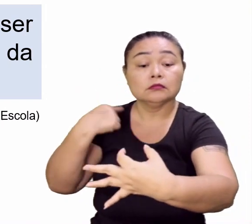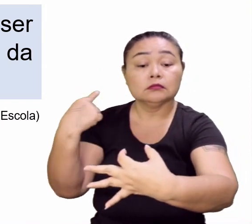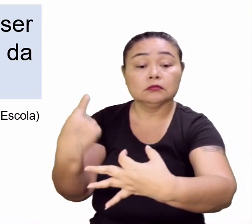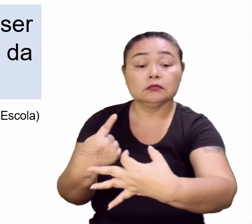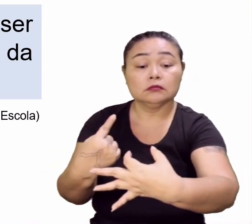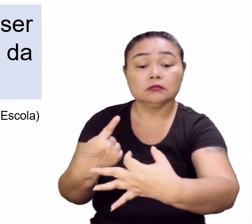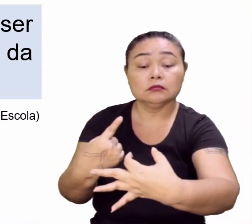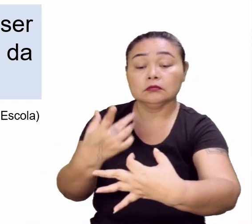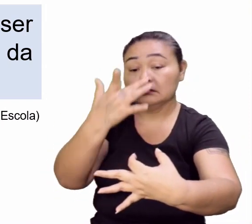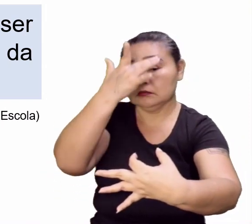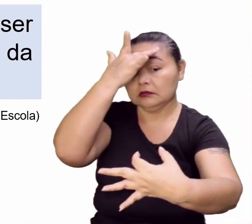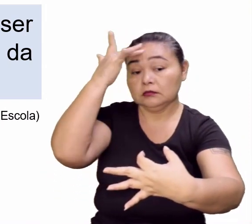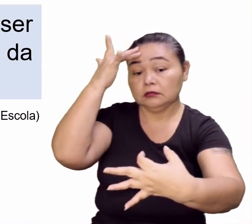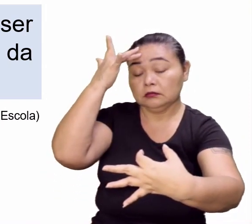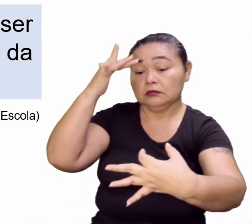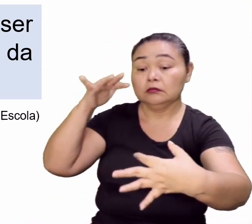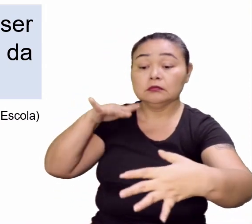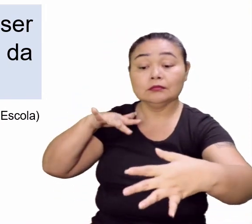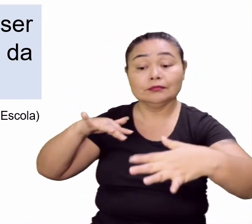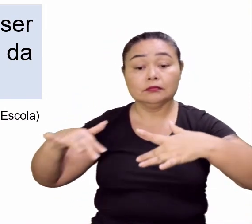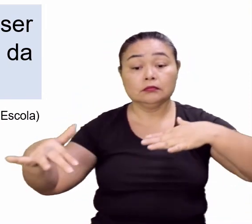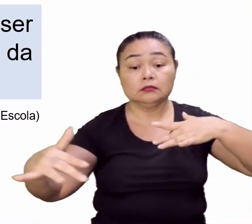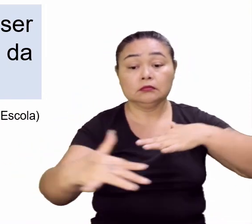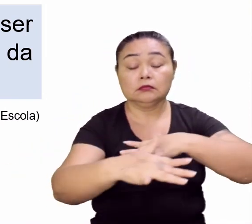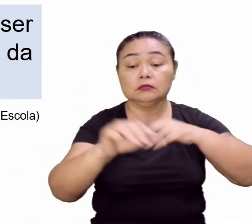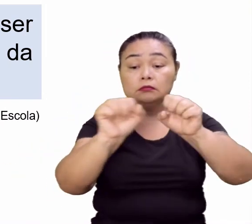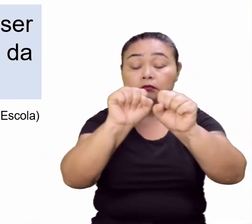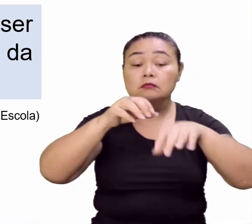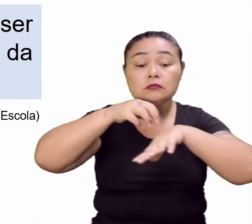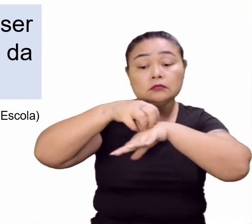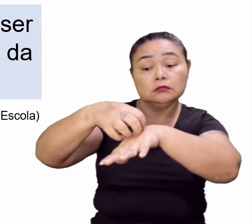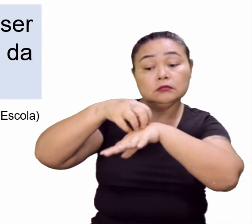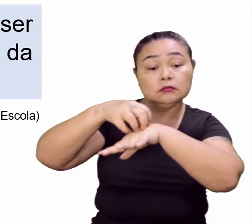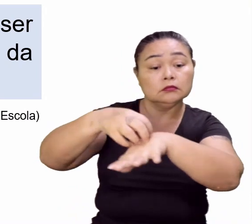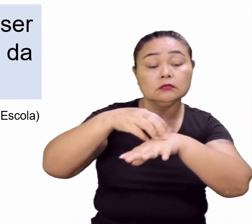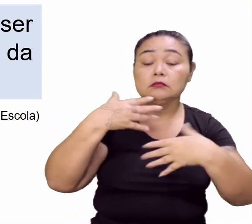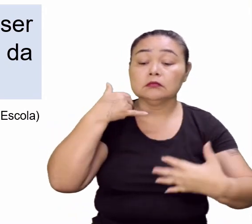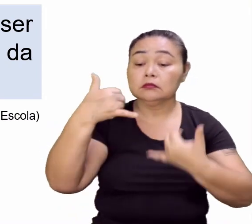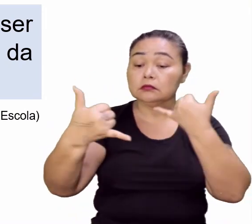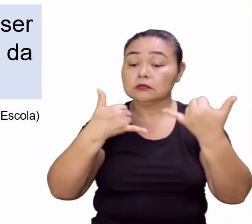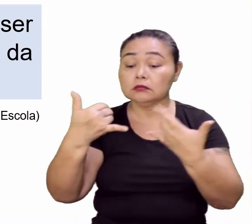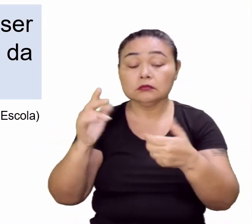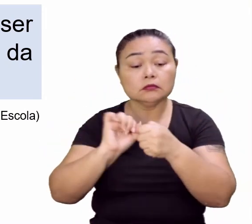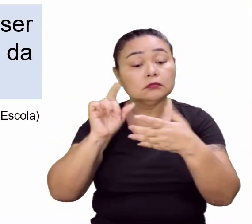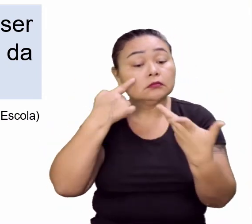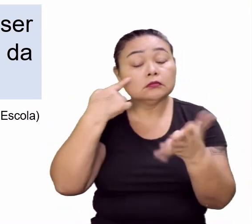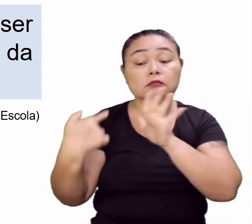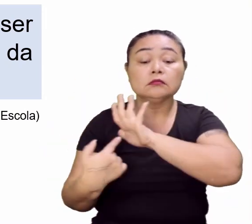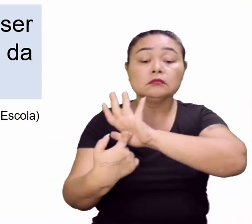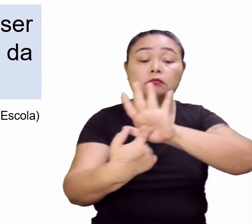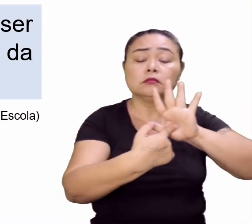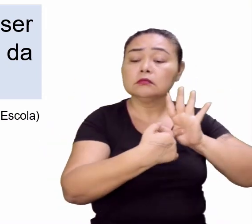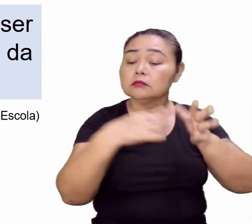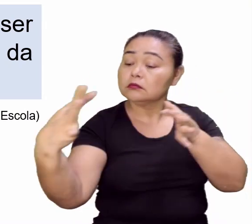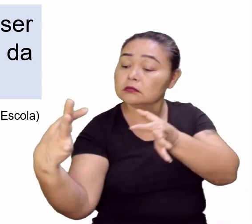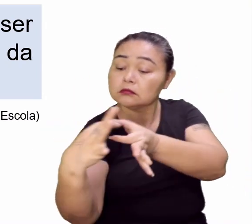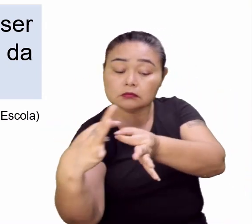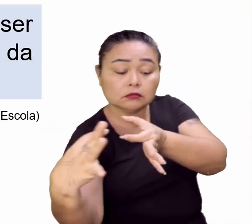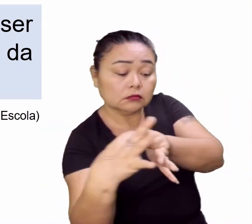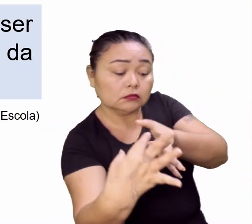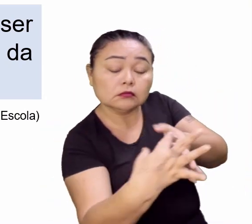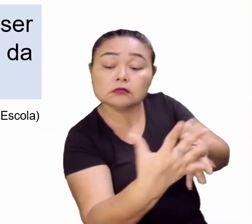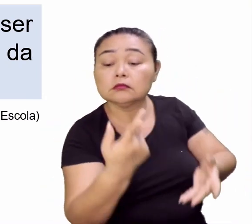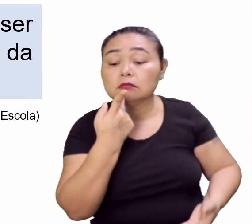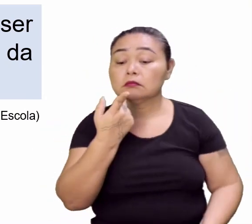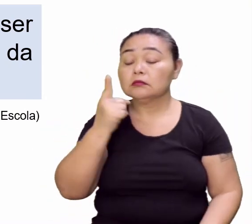nós, as cidades, os fluxos, o sistema de transporte, telecomunicação. Então, representa toda essa interligação, o